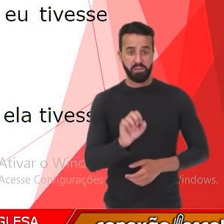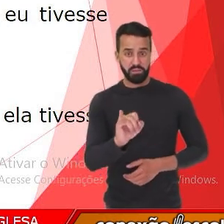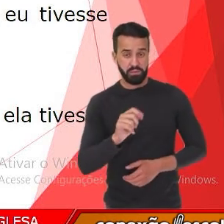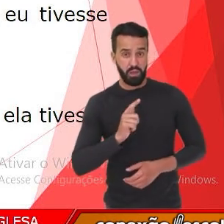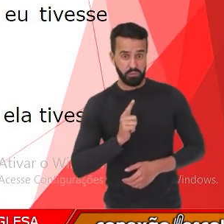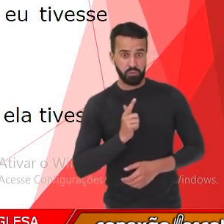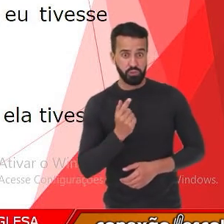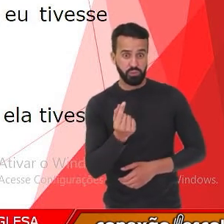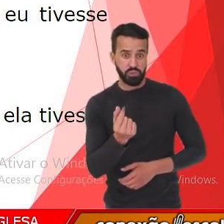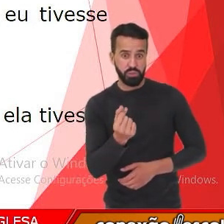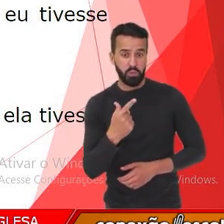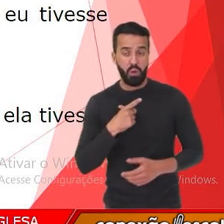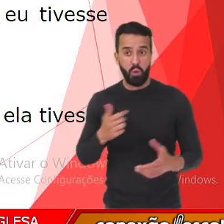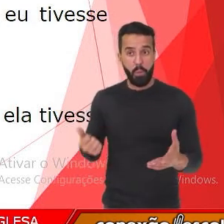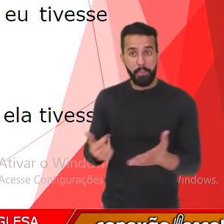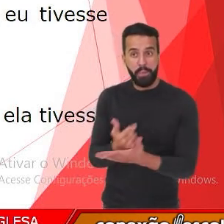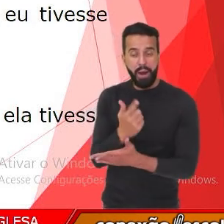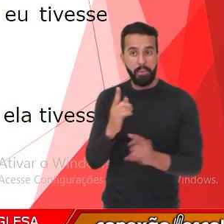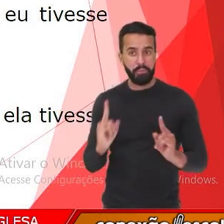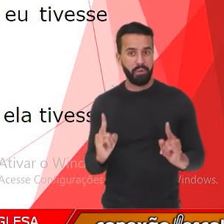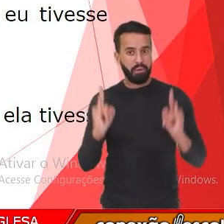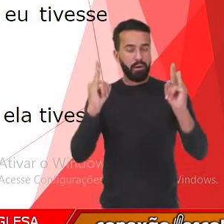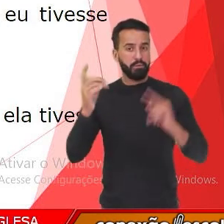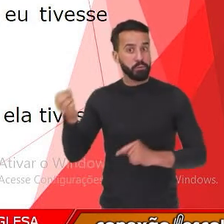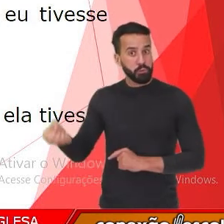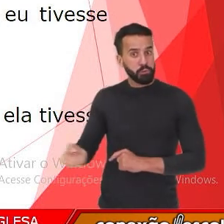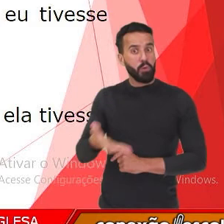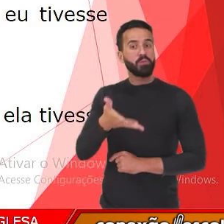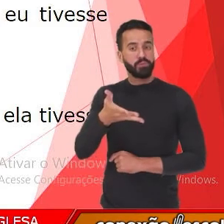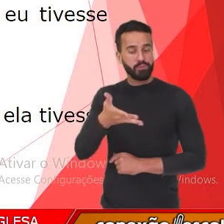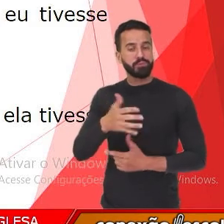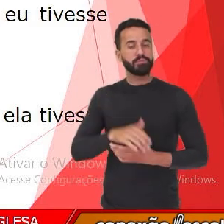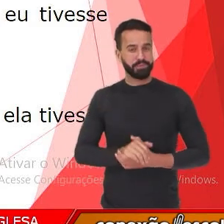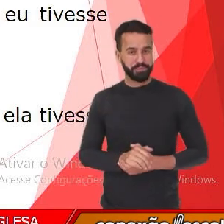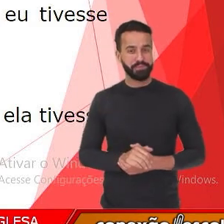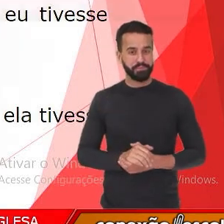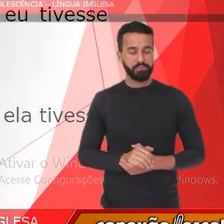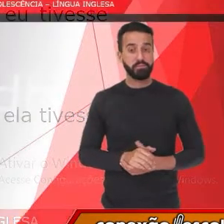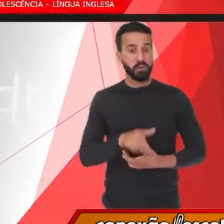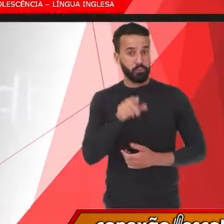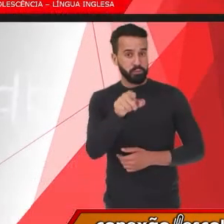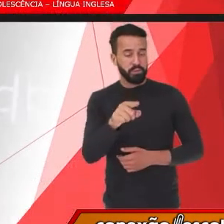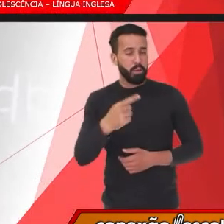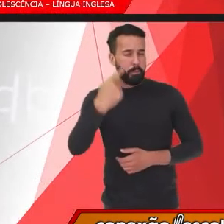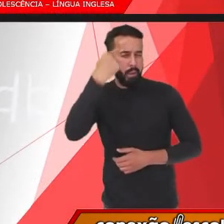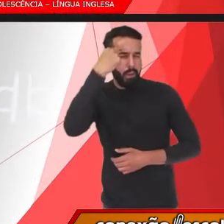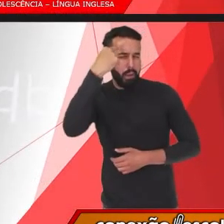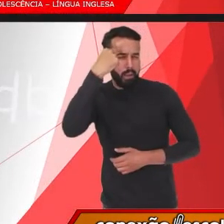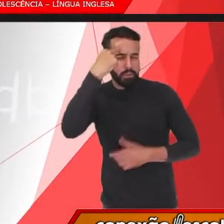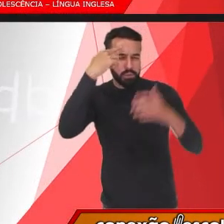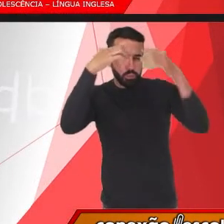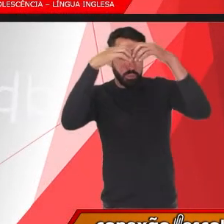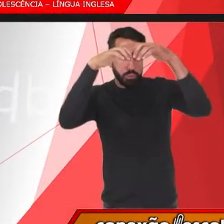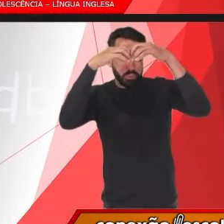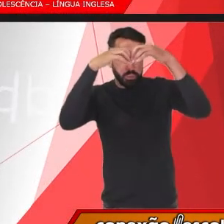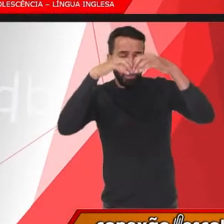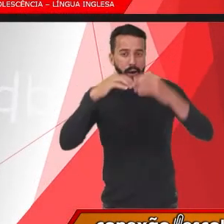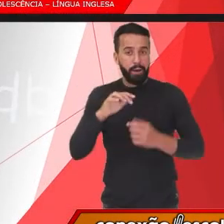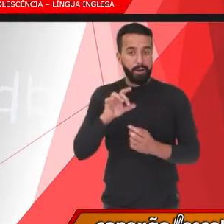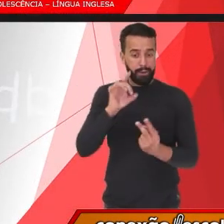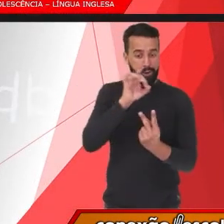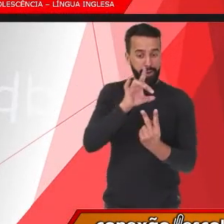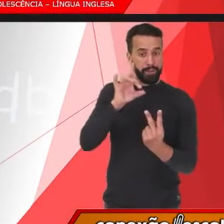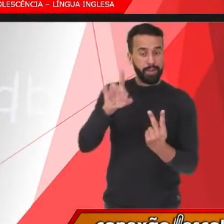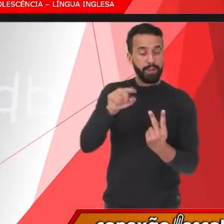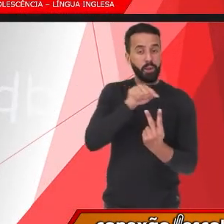tivesse dinheiro, eu compraria um novo apartamento. E por aí vai. Pense em cada uma dessas condicionais, em